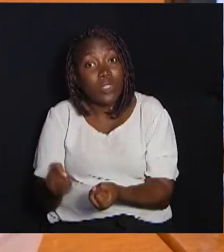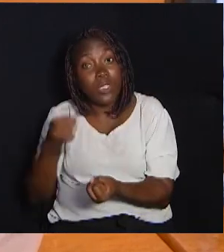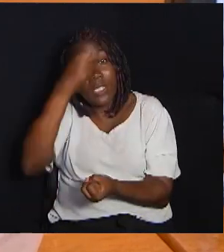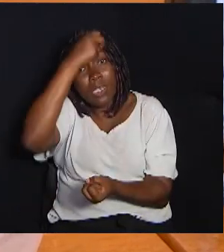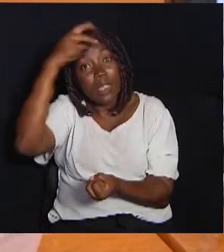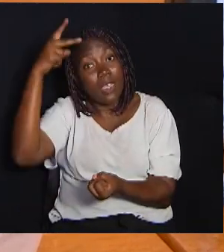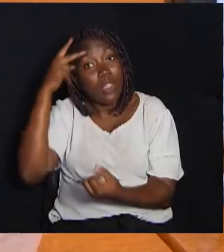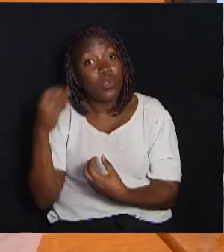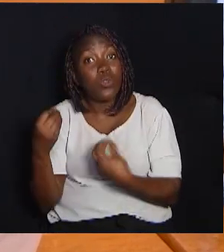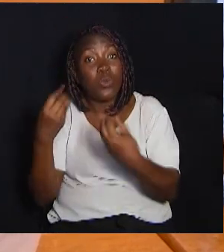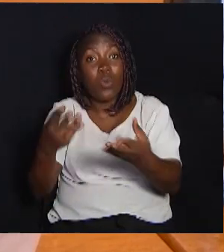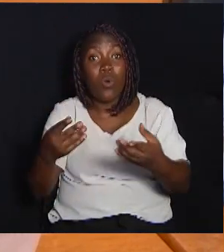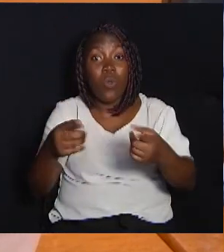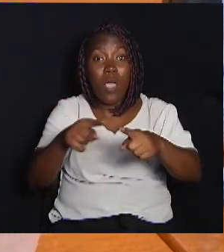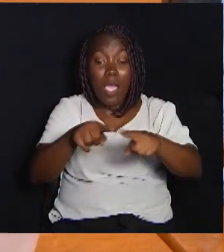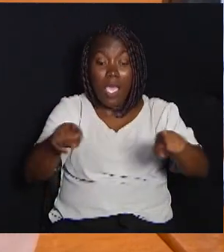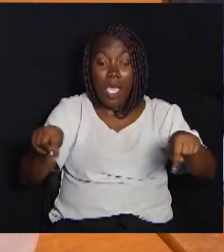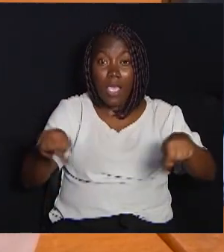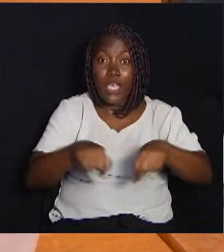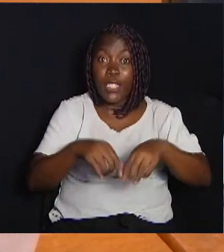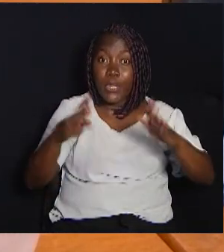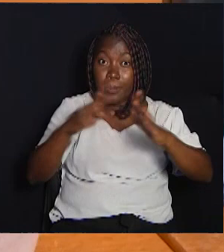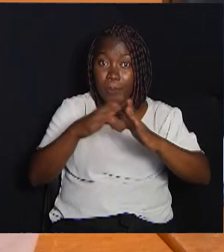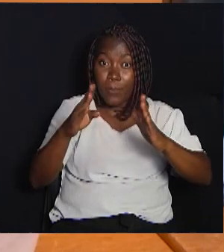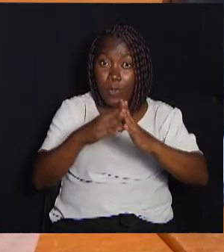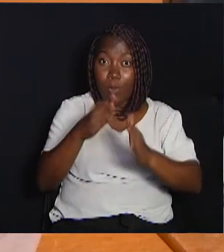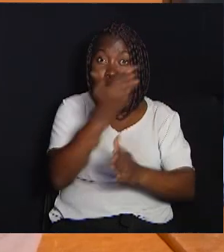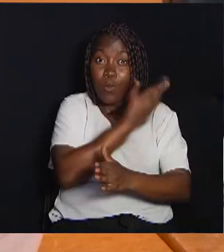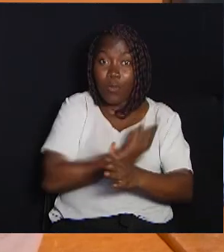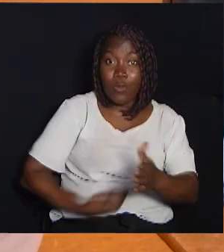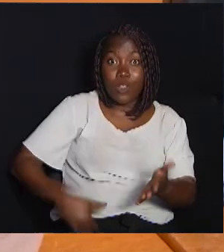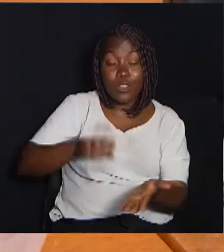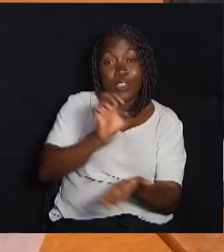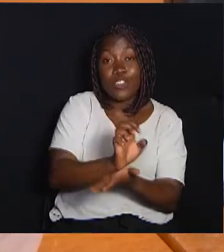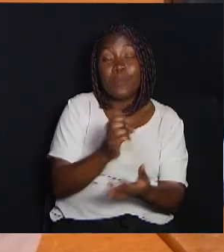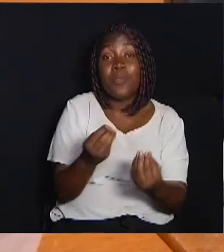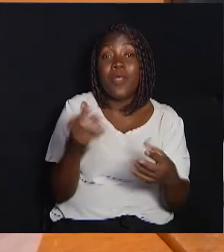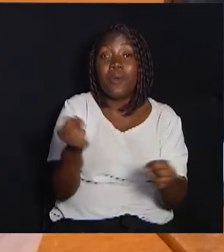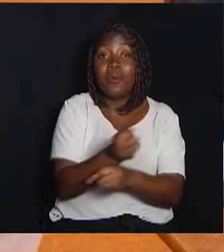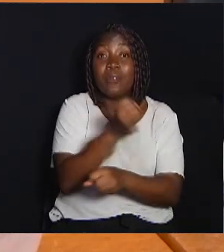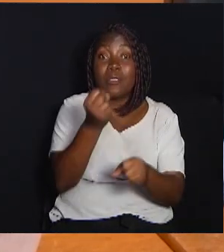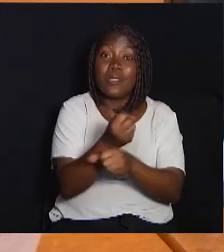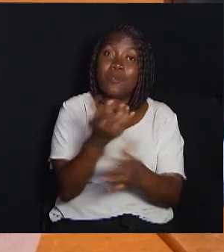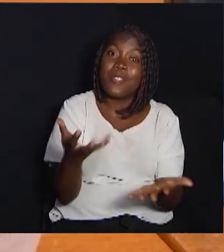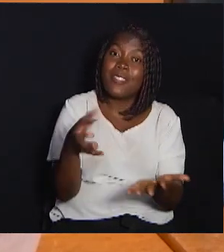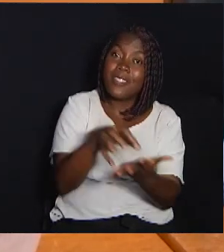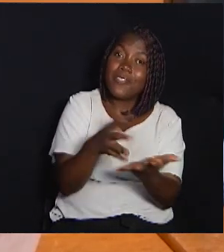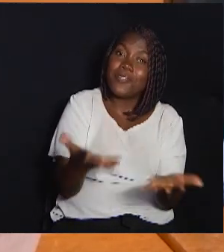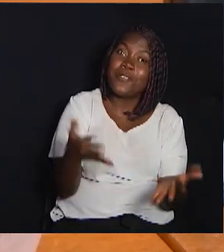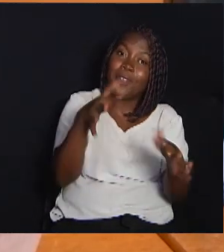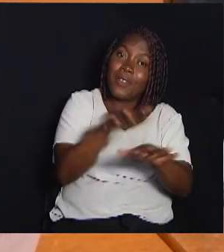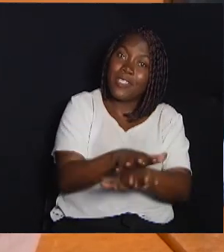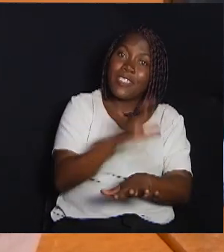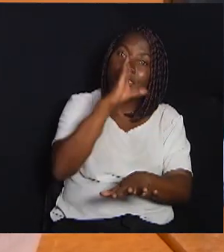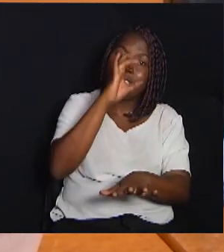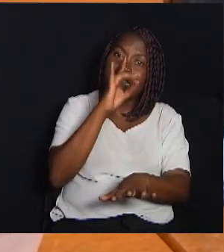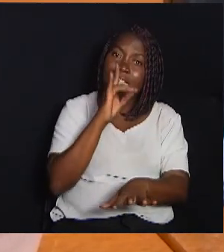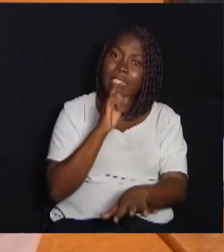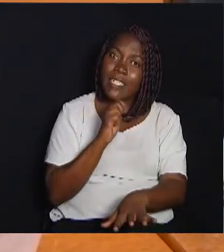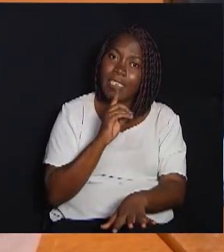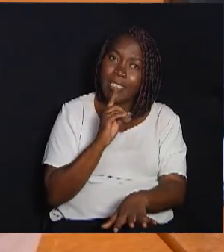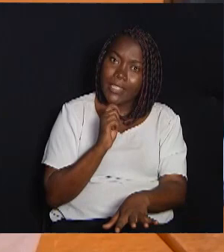imóvel para o Governo do Estado de São Paulo visando a construção de um centro de integração e cidadania Sic